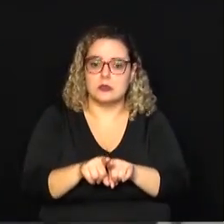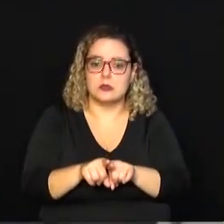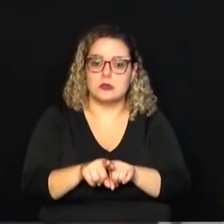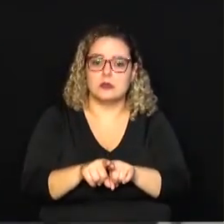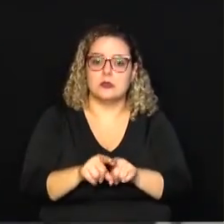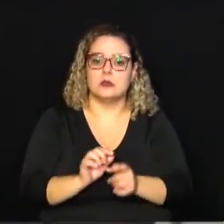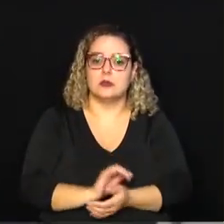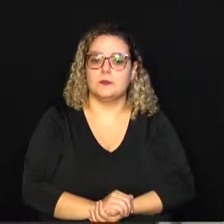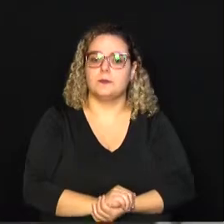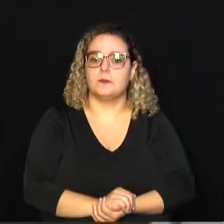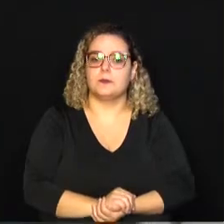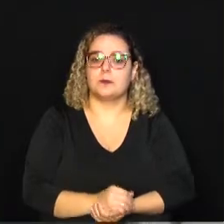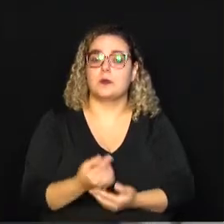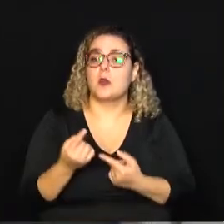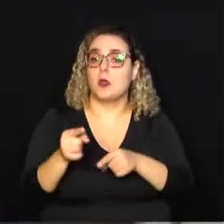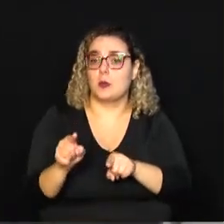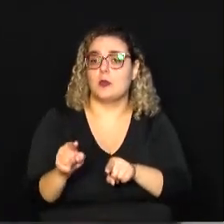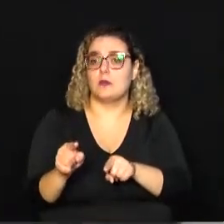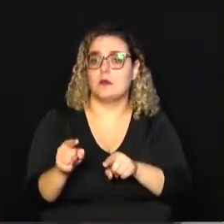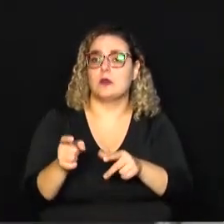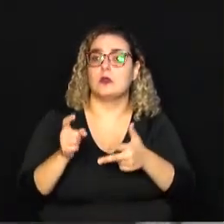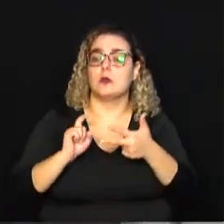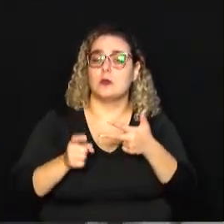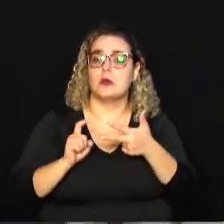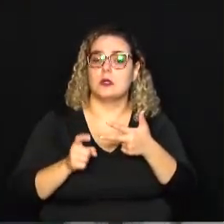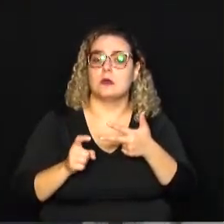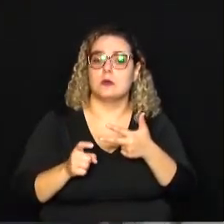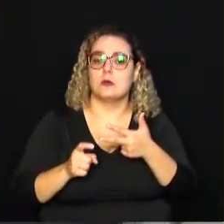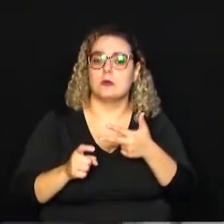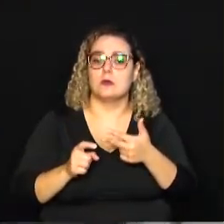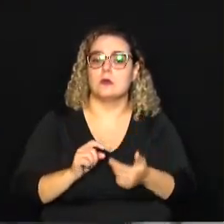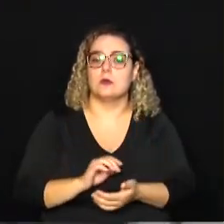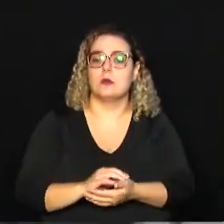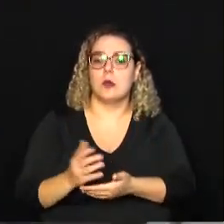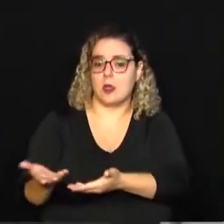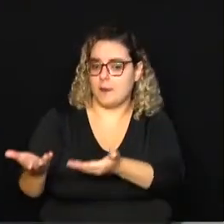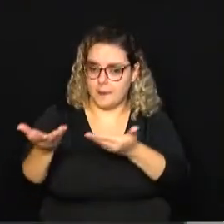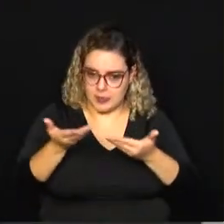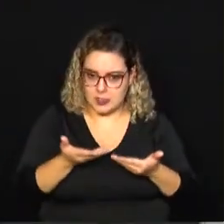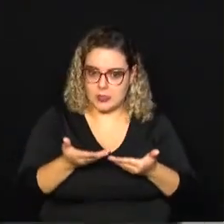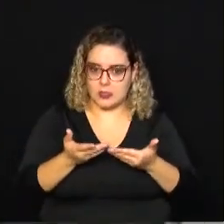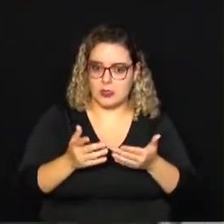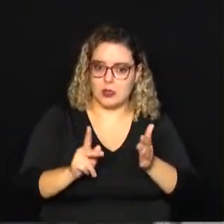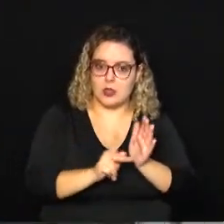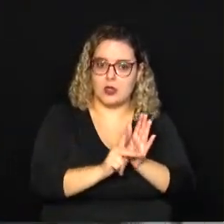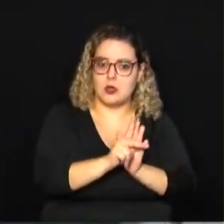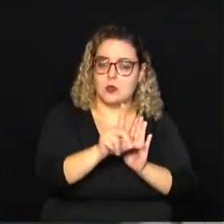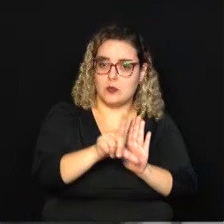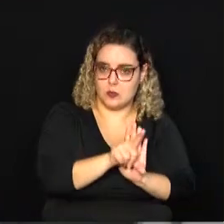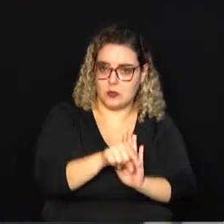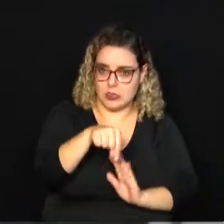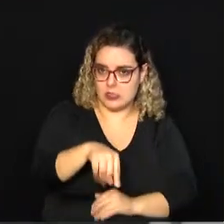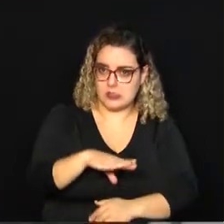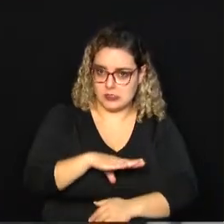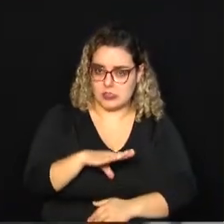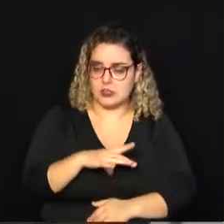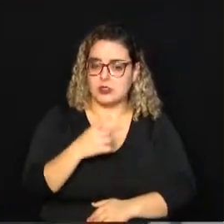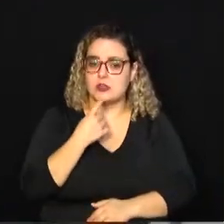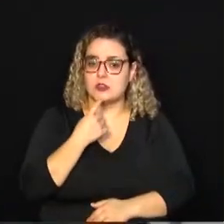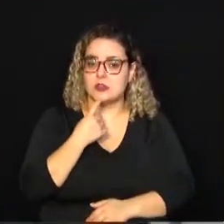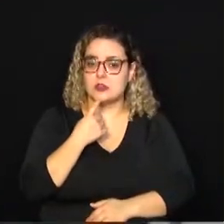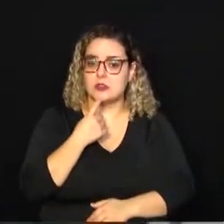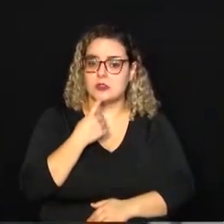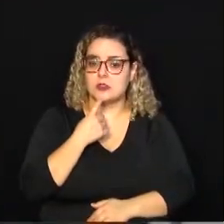provoquei o Executivo nesse sentido, que apresentasse também um projeto de lei no município que